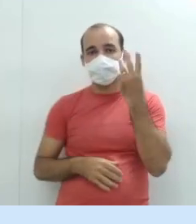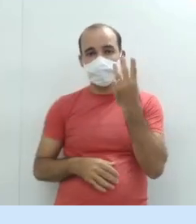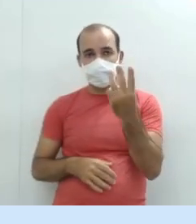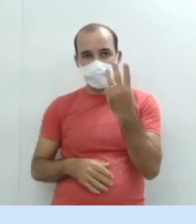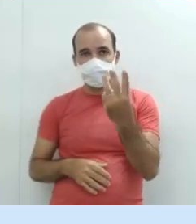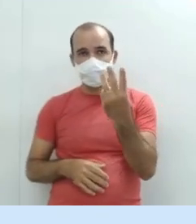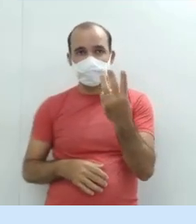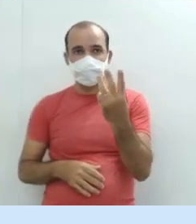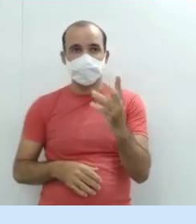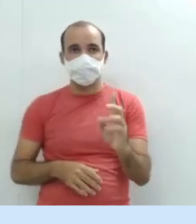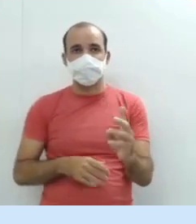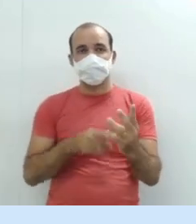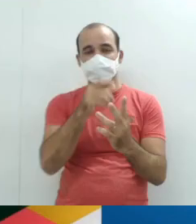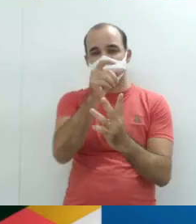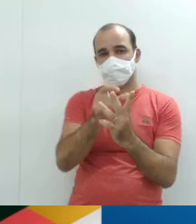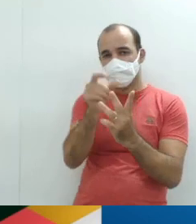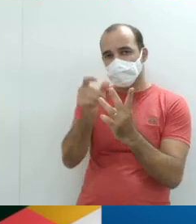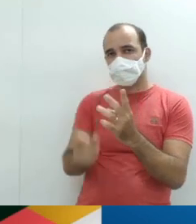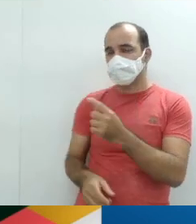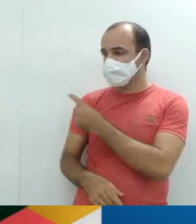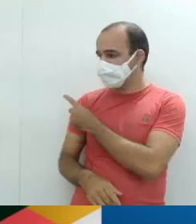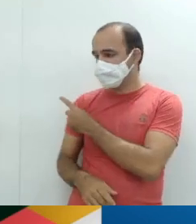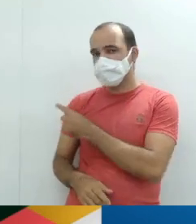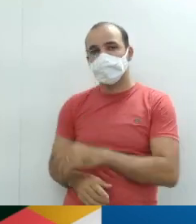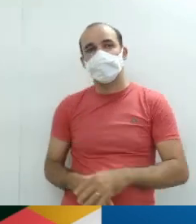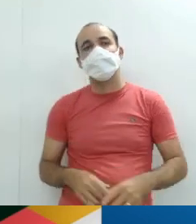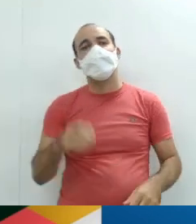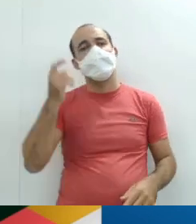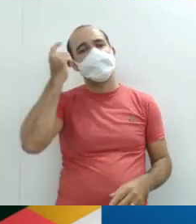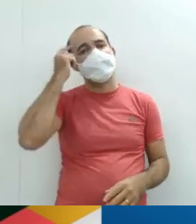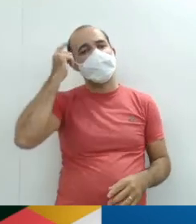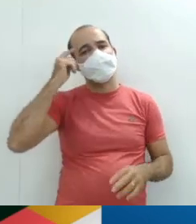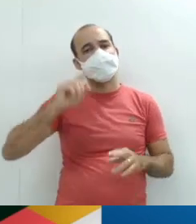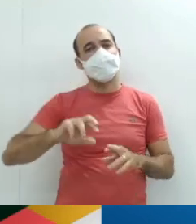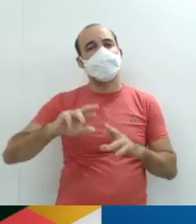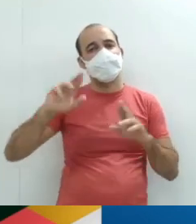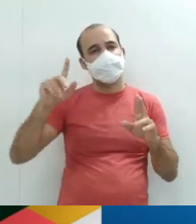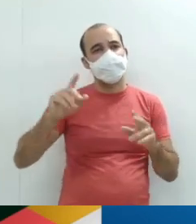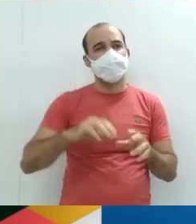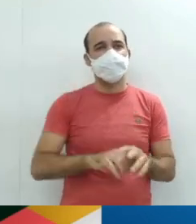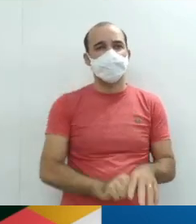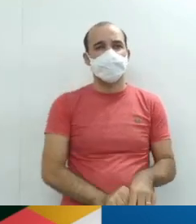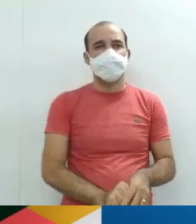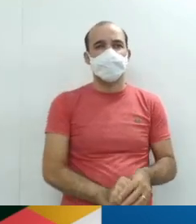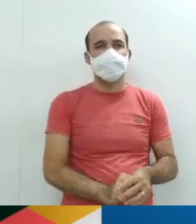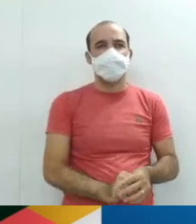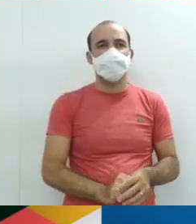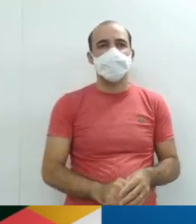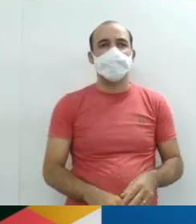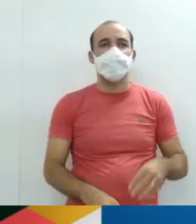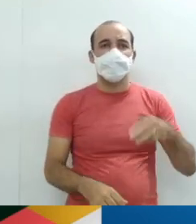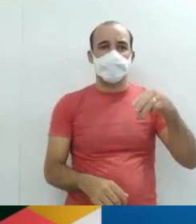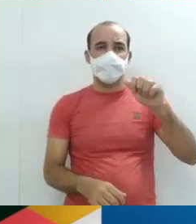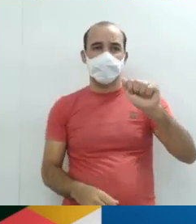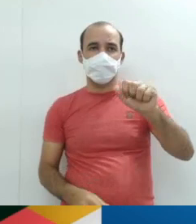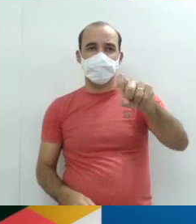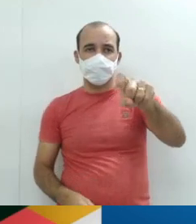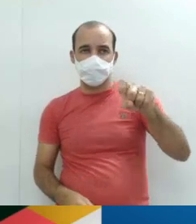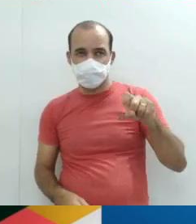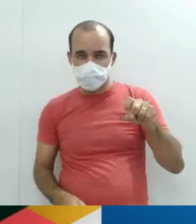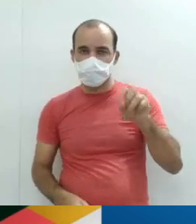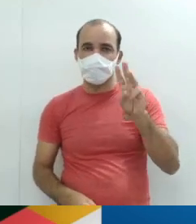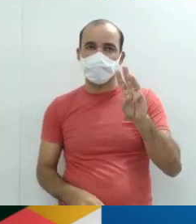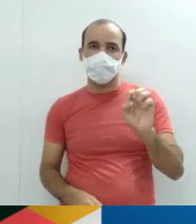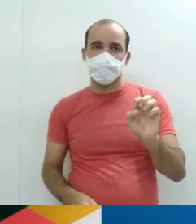da sociedade, como vocês podem ver no slide, de formas diferentes. Vamos lá. Max Weber, ele diz o seguinte, que os